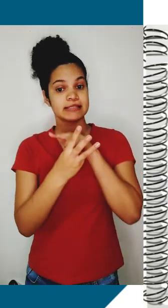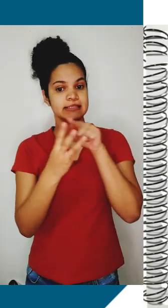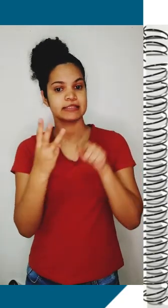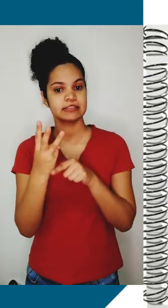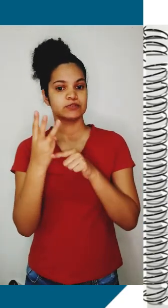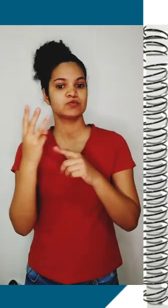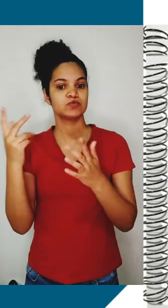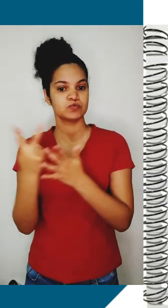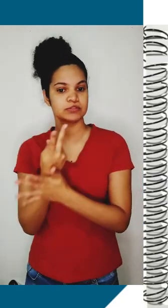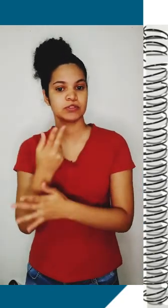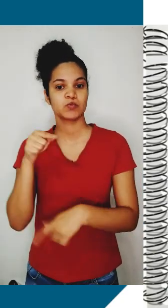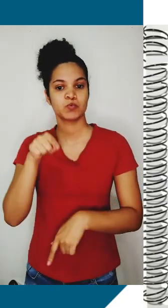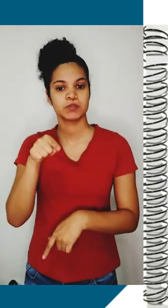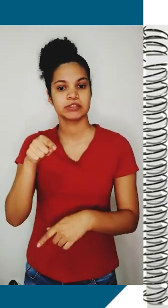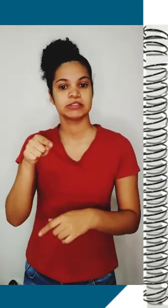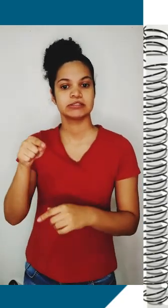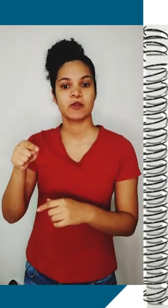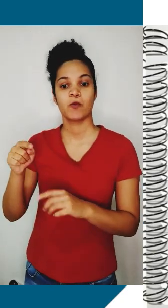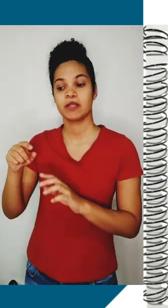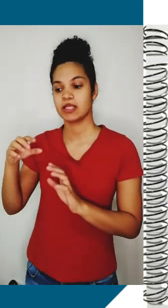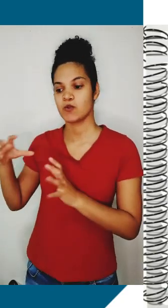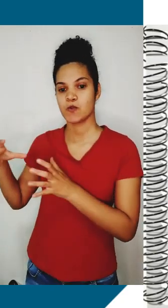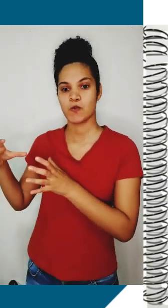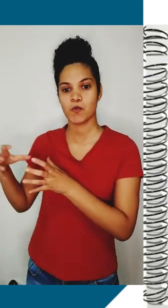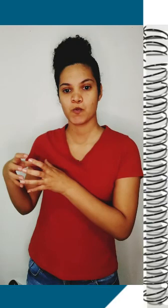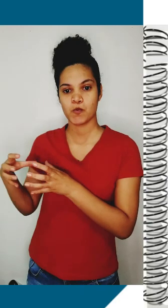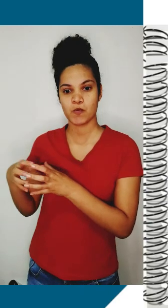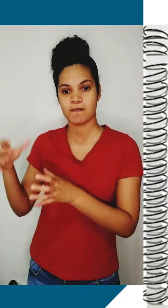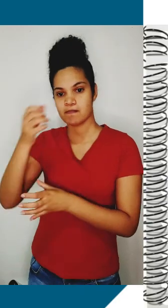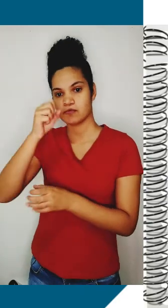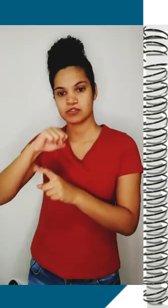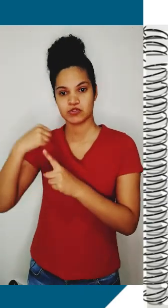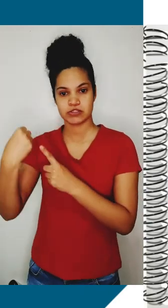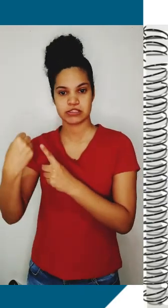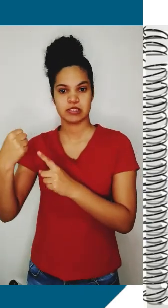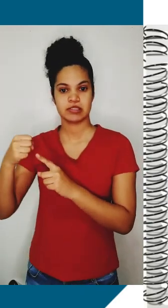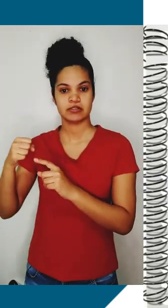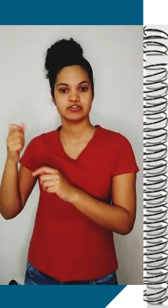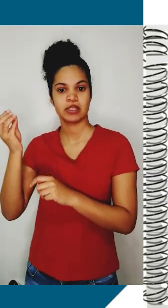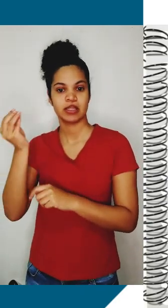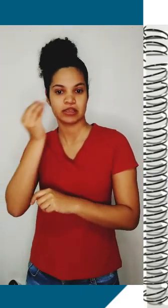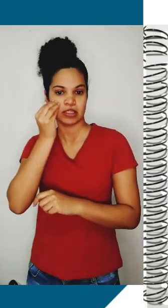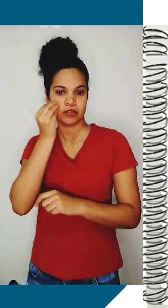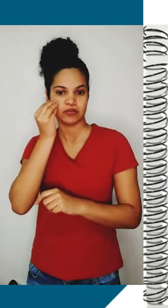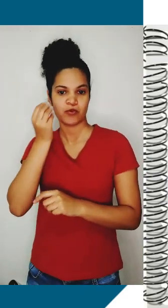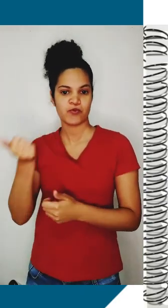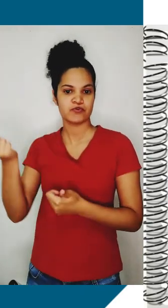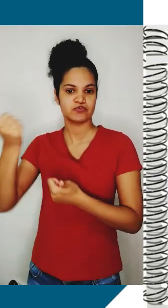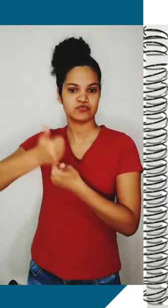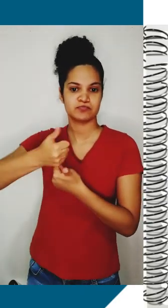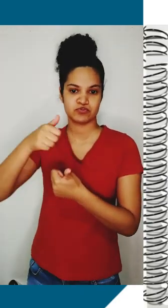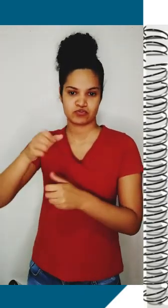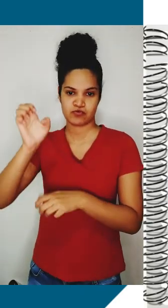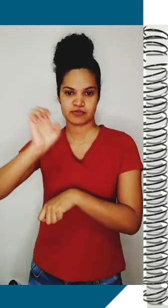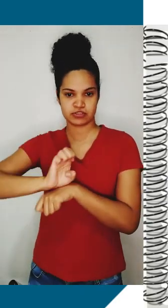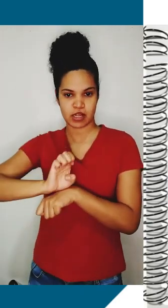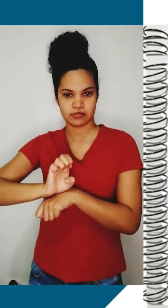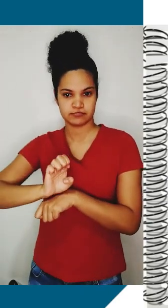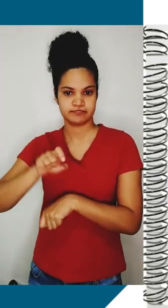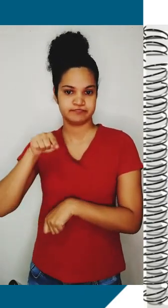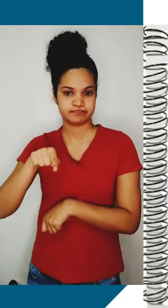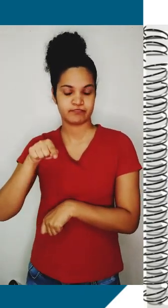diante de alguns casos a revolta pareça legítima, a emoção não deve superar a razão. Nesse parágrafo aqui, a gente tem